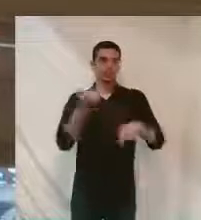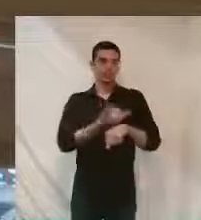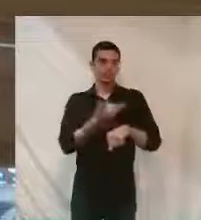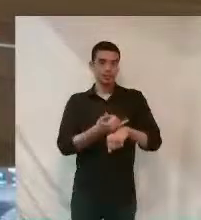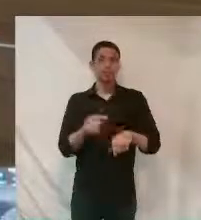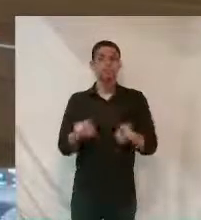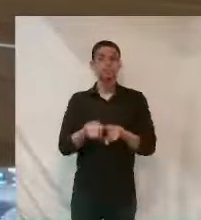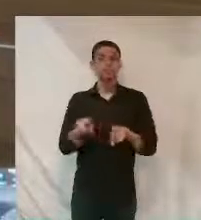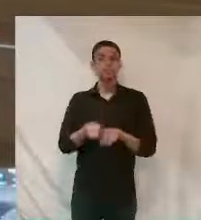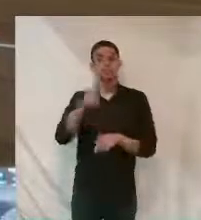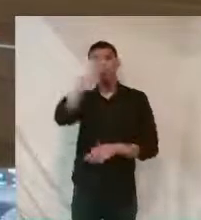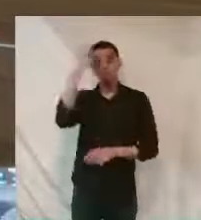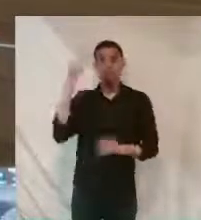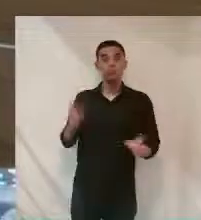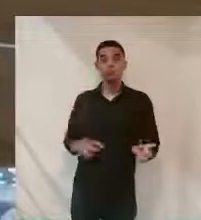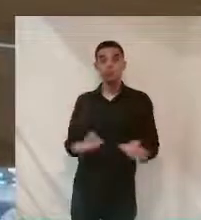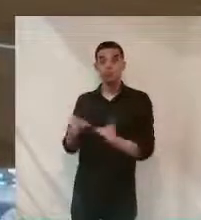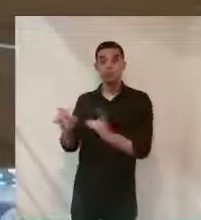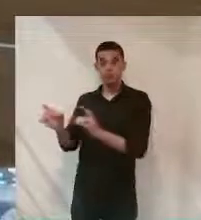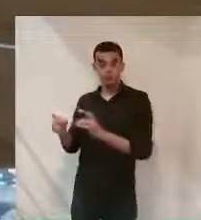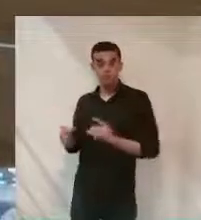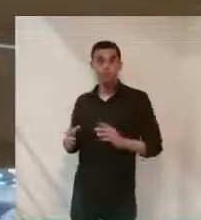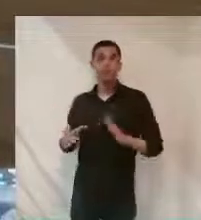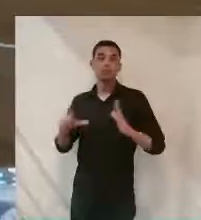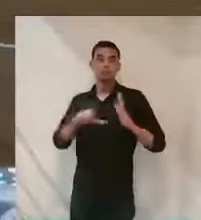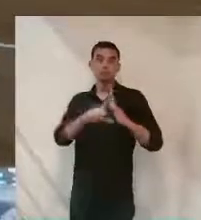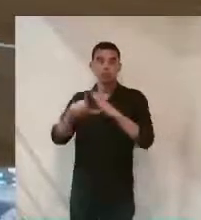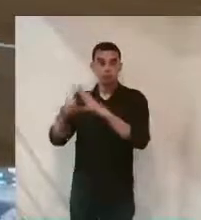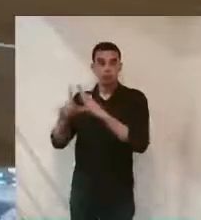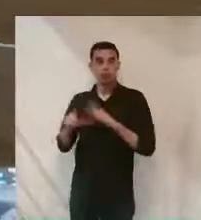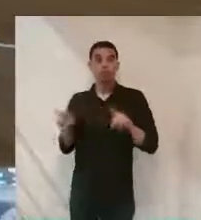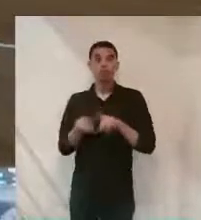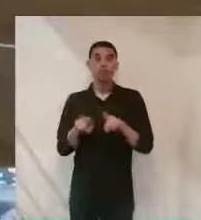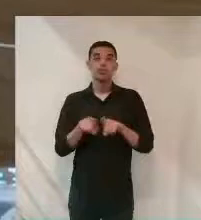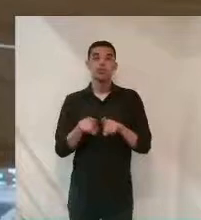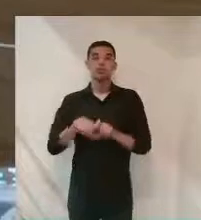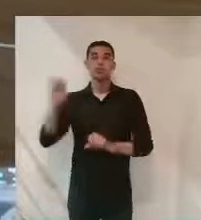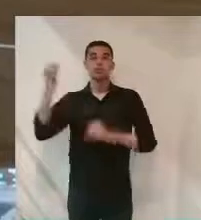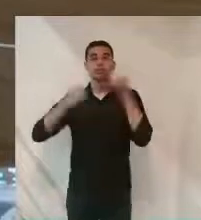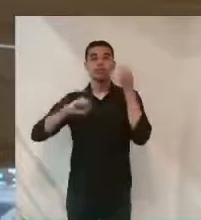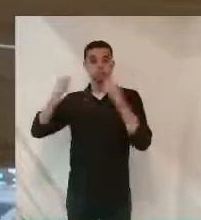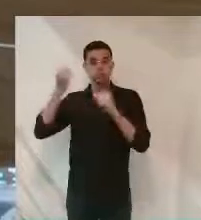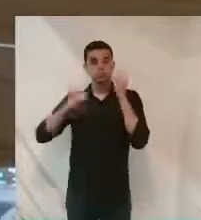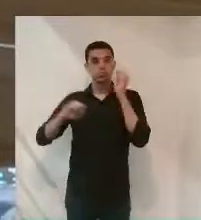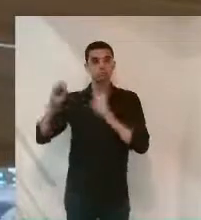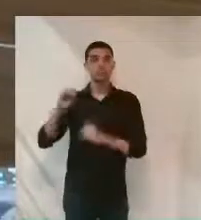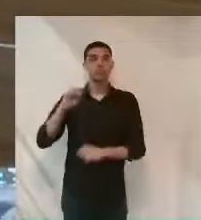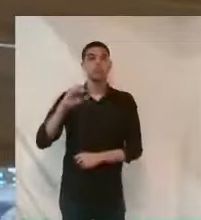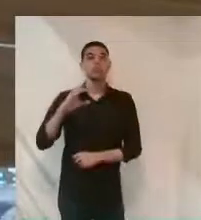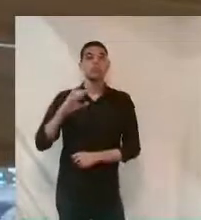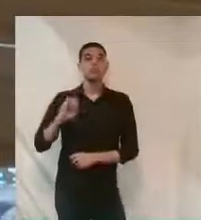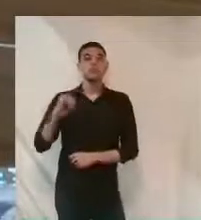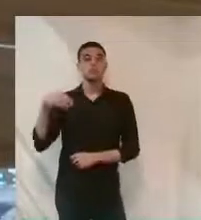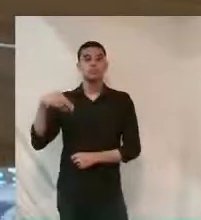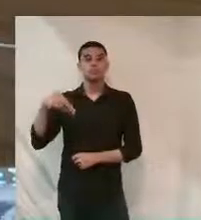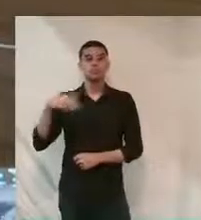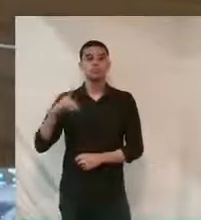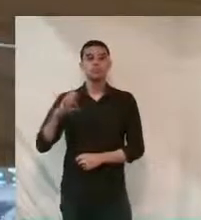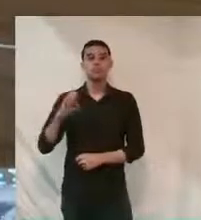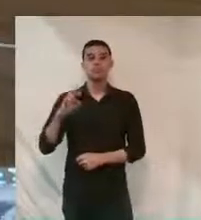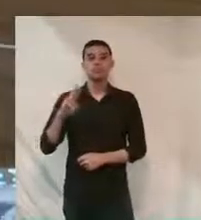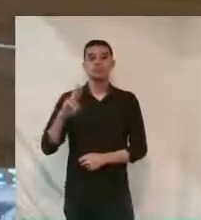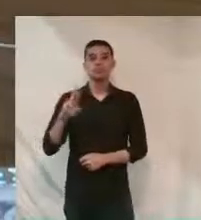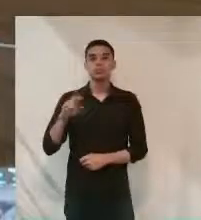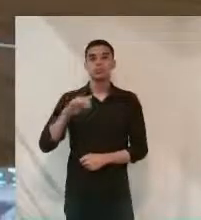tem o varejo como aderente, e a gente também tem as usinas siderúrgicas que são aderentes, e aí como a ponta final recicladora, que,